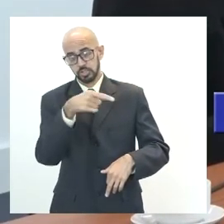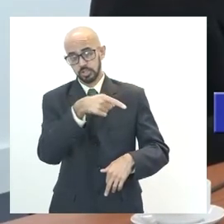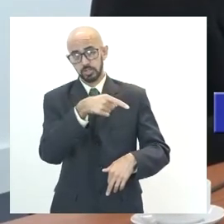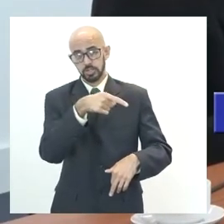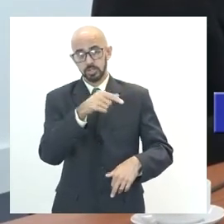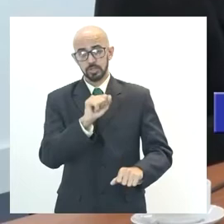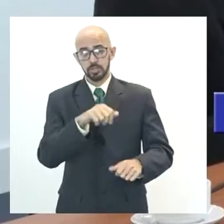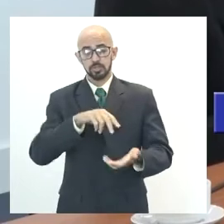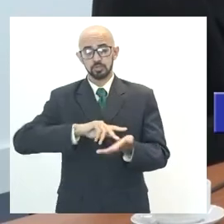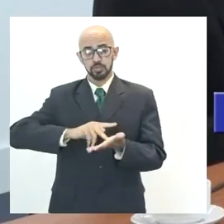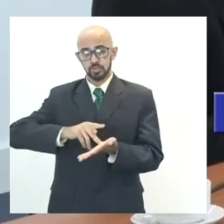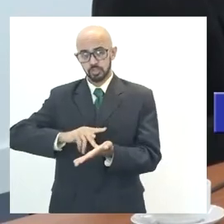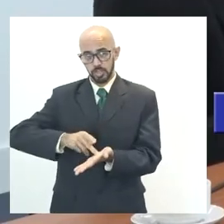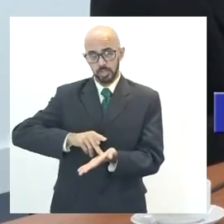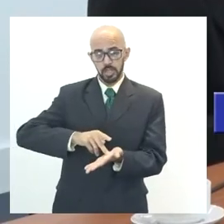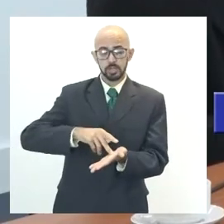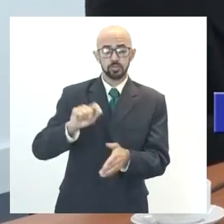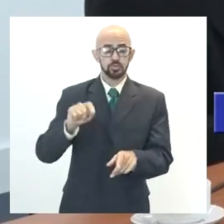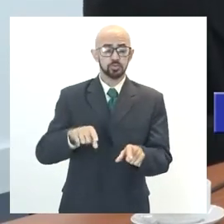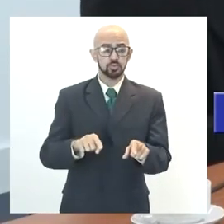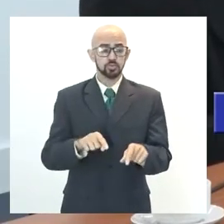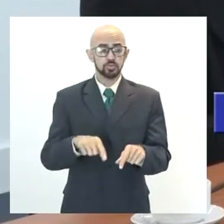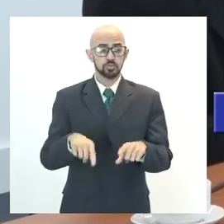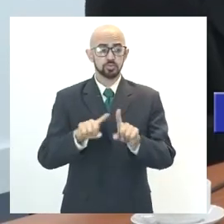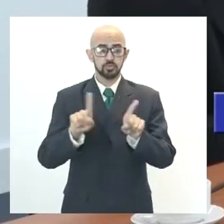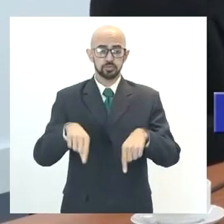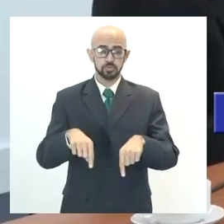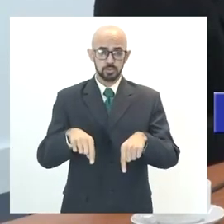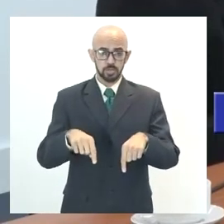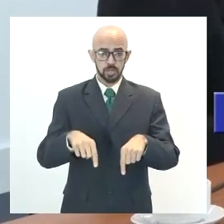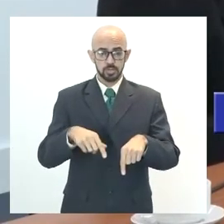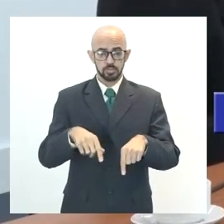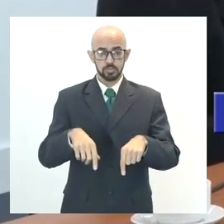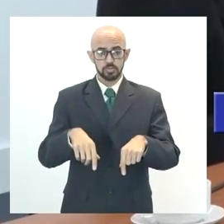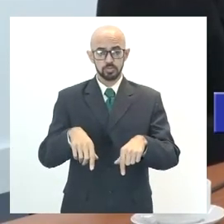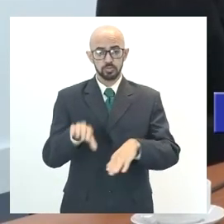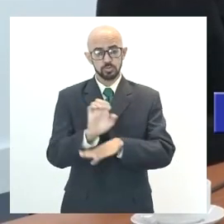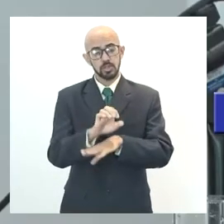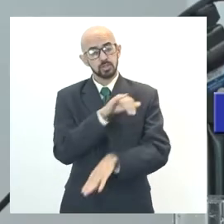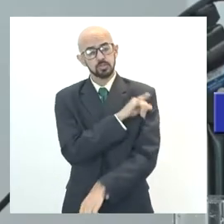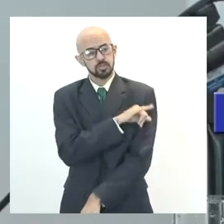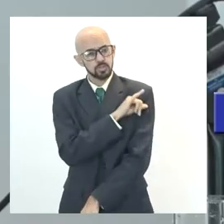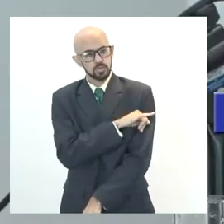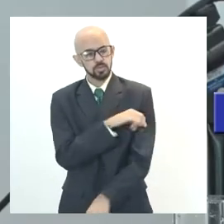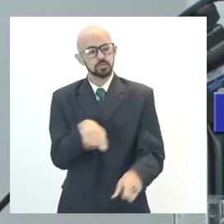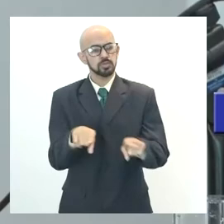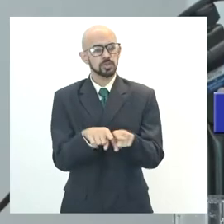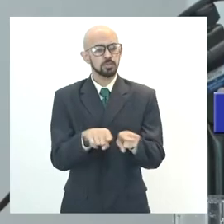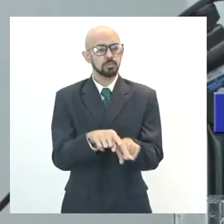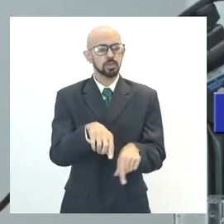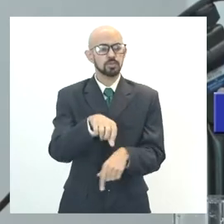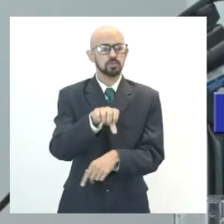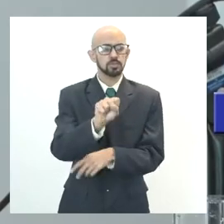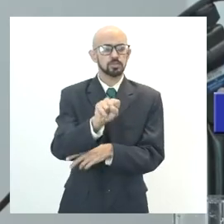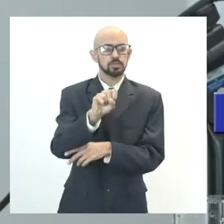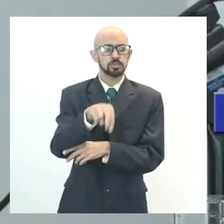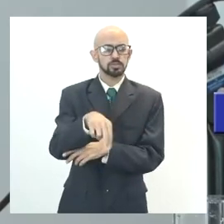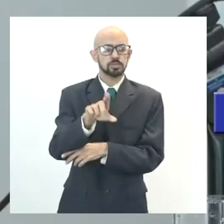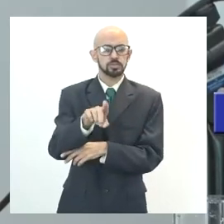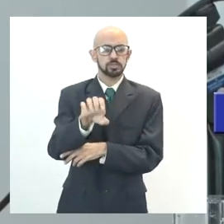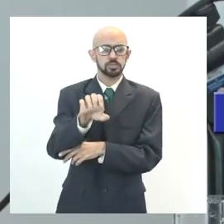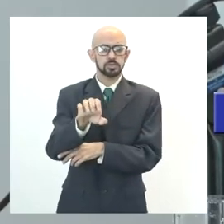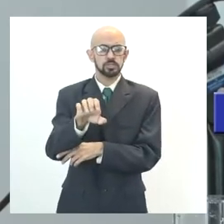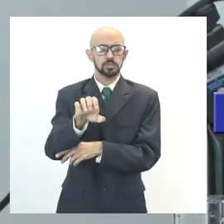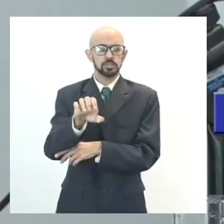Sindicato dos sindicatos dos Servidores Públicos do Estado do Rio de Janeiro e vou deixar os iniciados que é o sindicato servidores